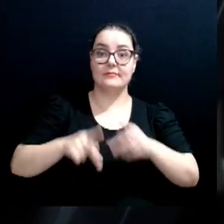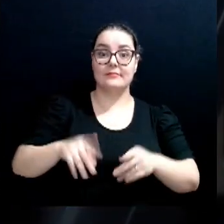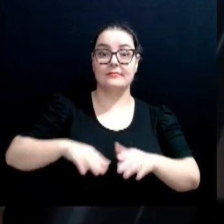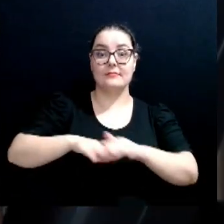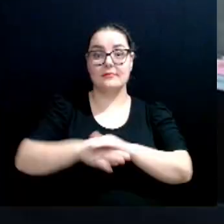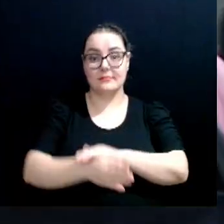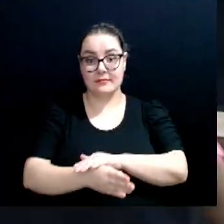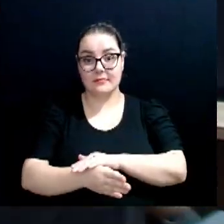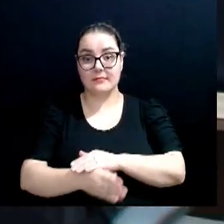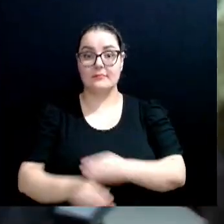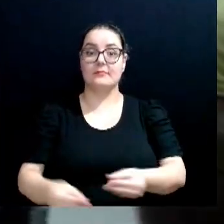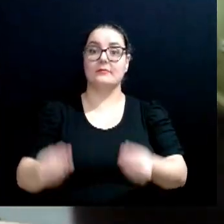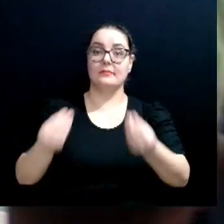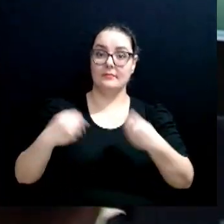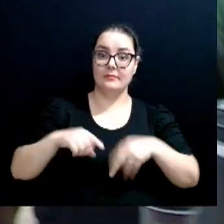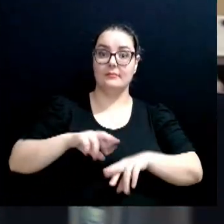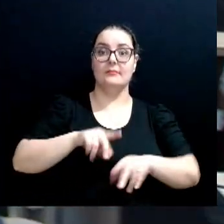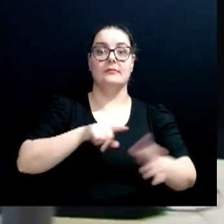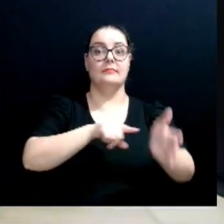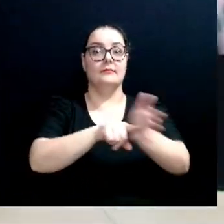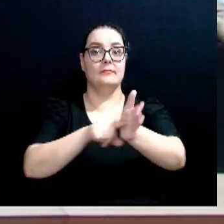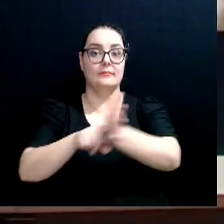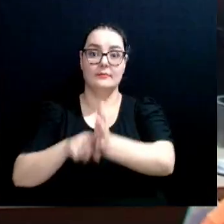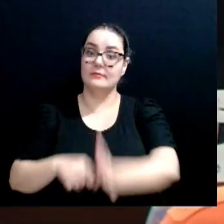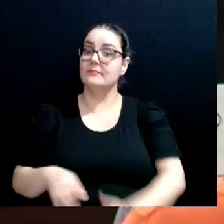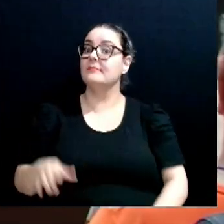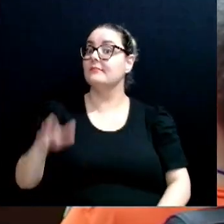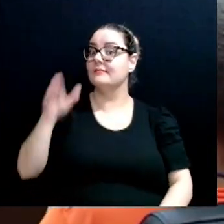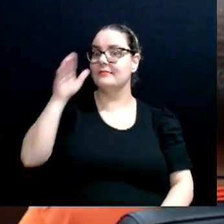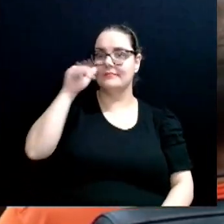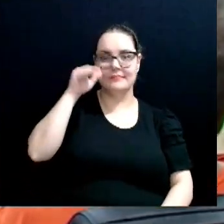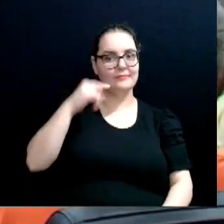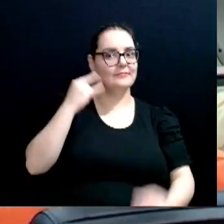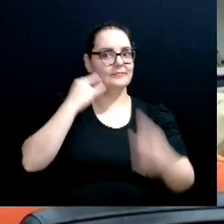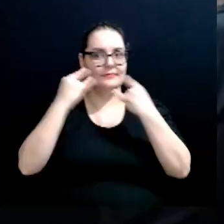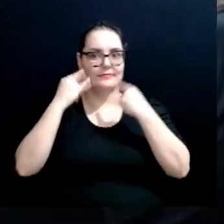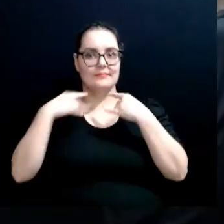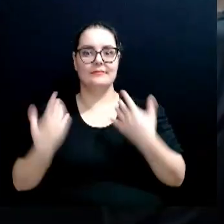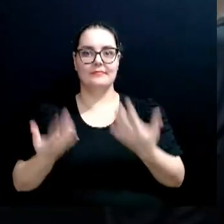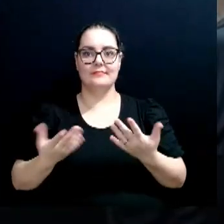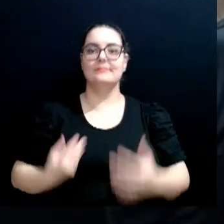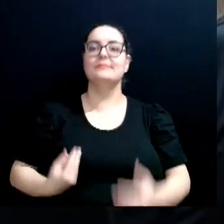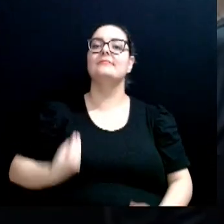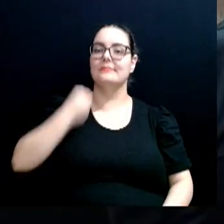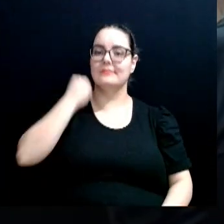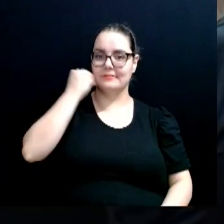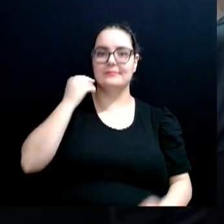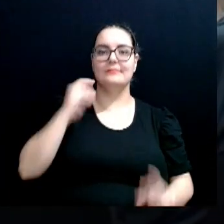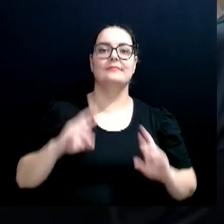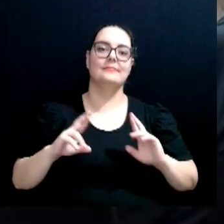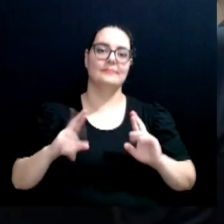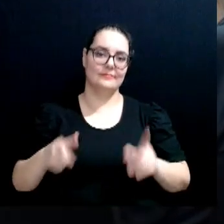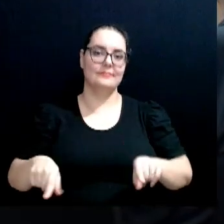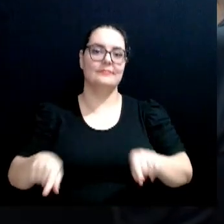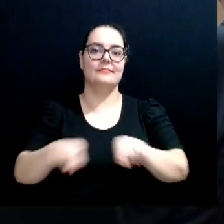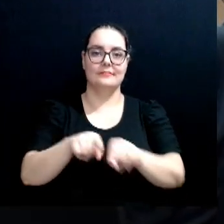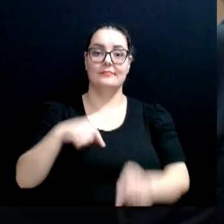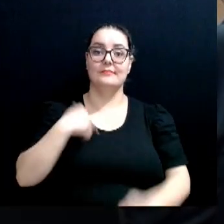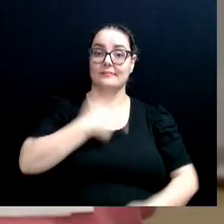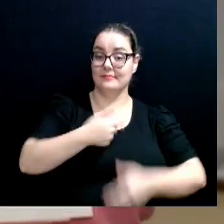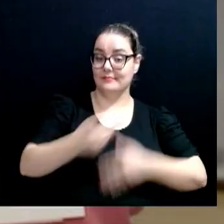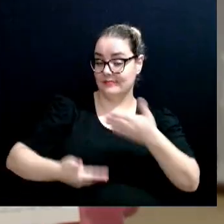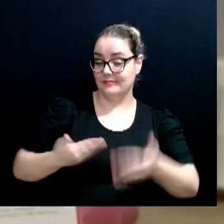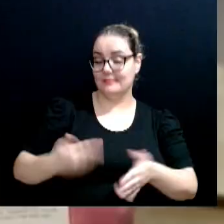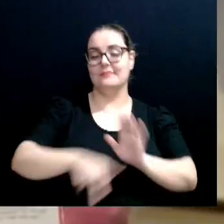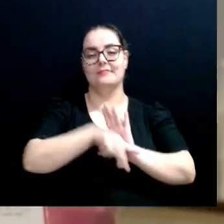trouxeram muitas perguntas, eles estavam super interessados, então foi uma vivência bem diferente também para nós, servidores que fazemos parte do